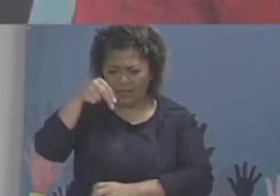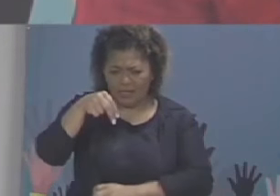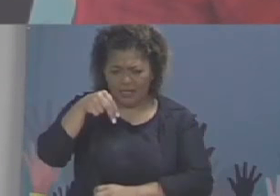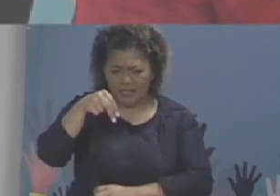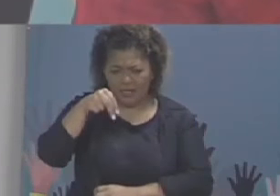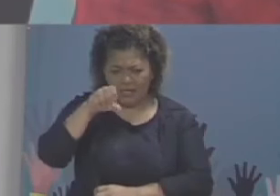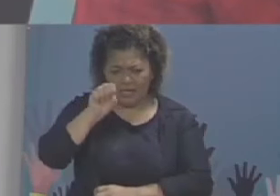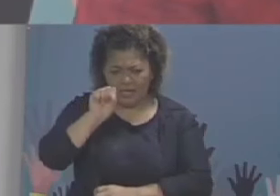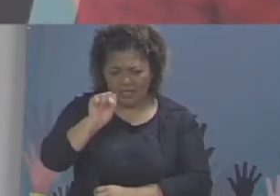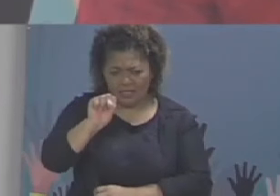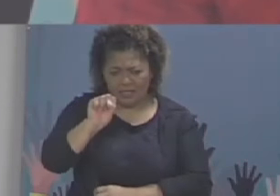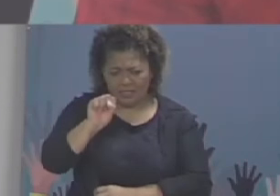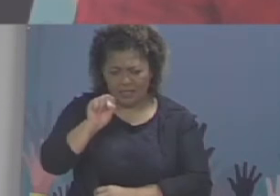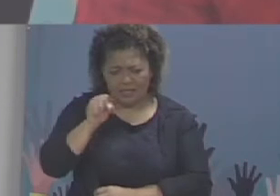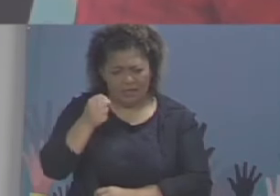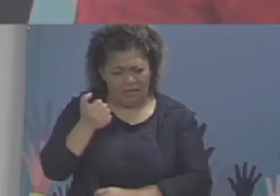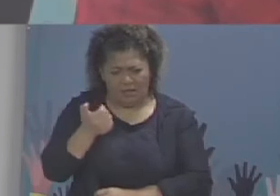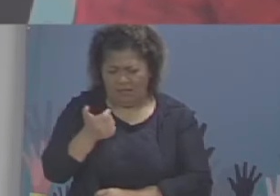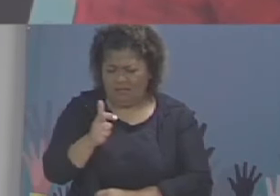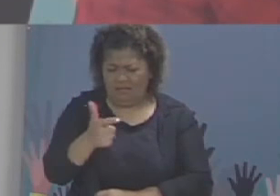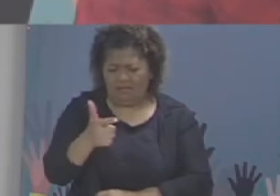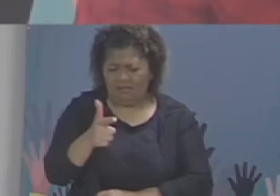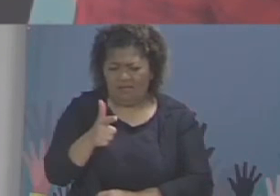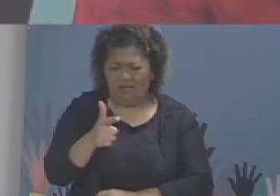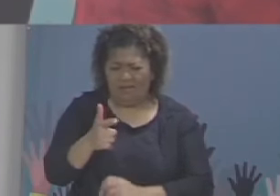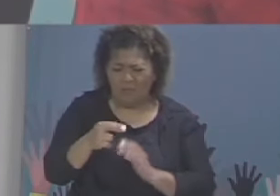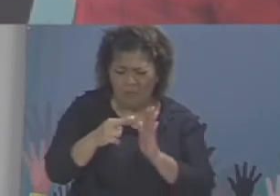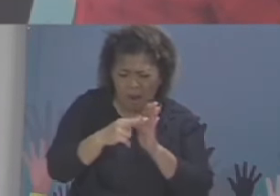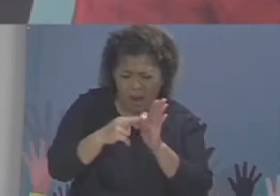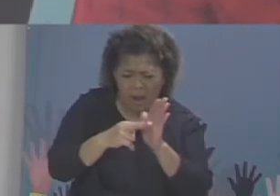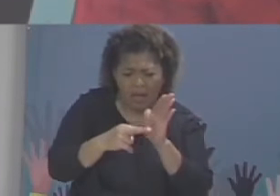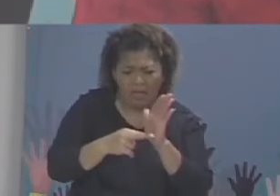uma resolução que obrigue, ela permite que,